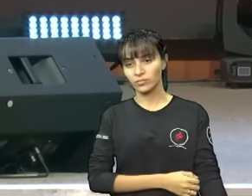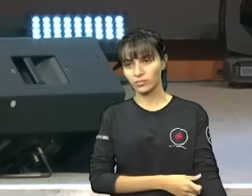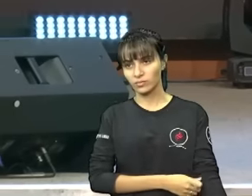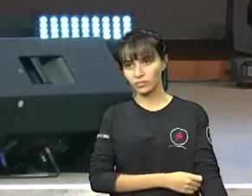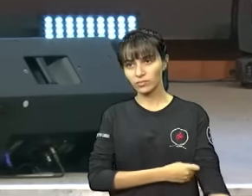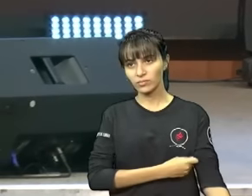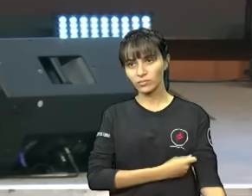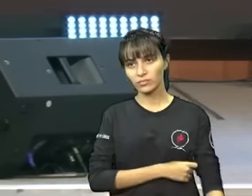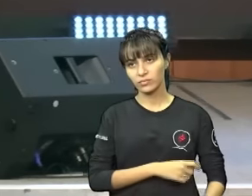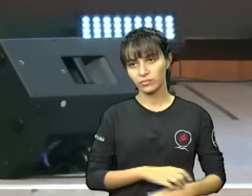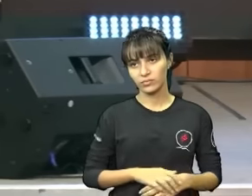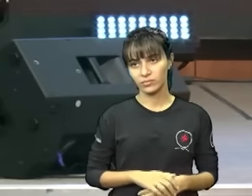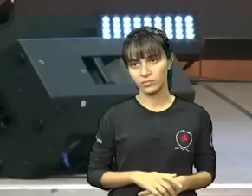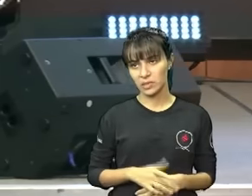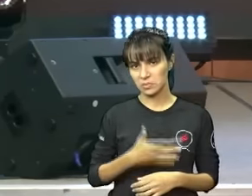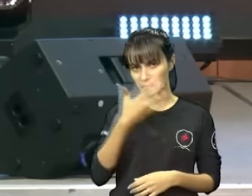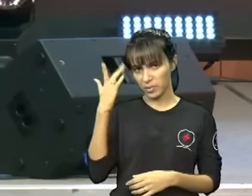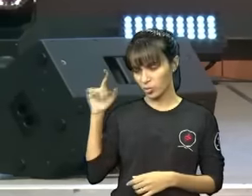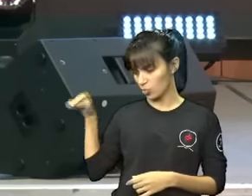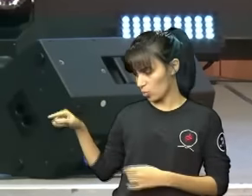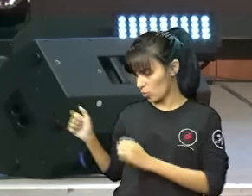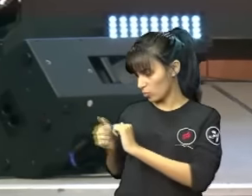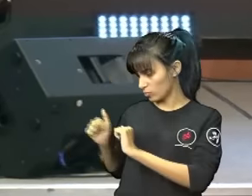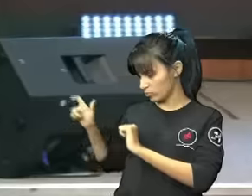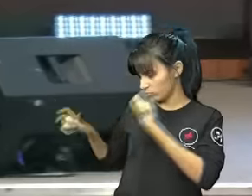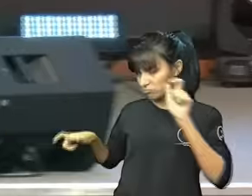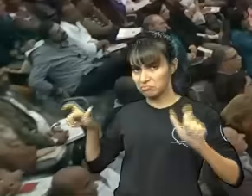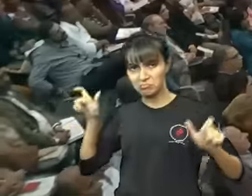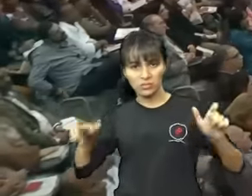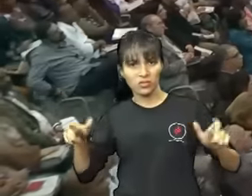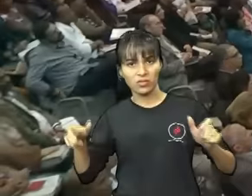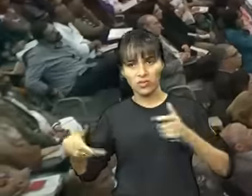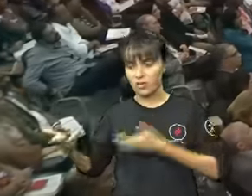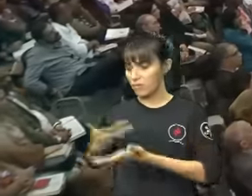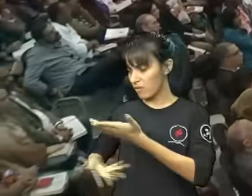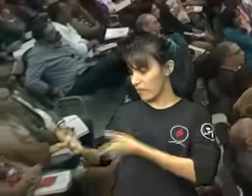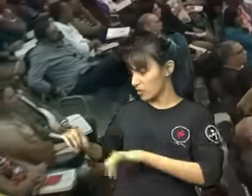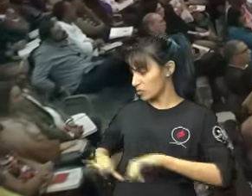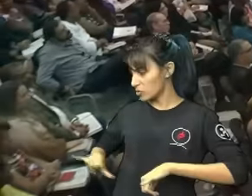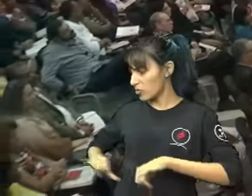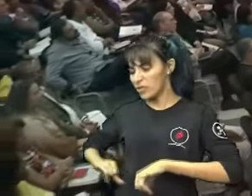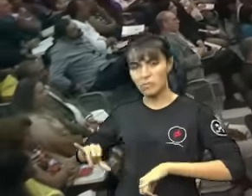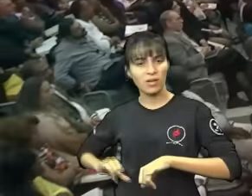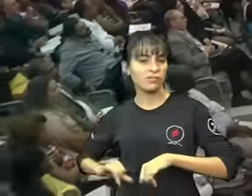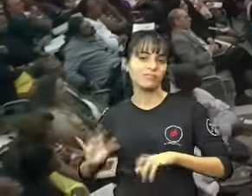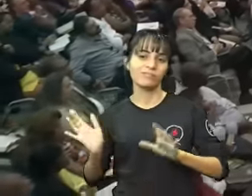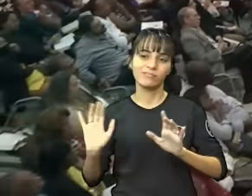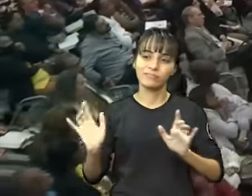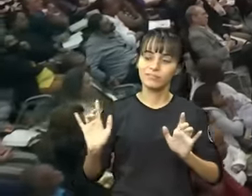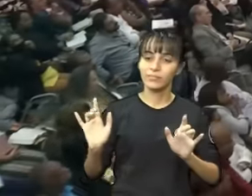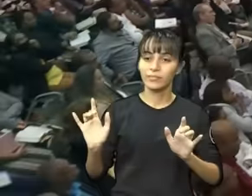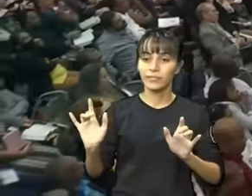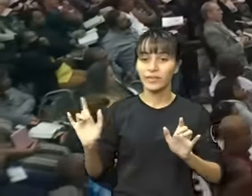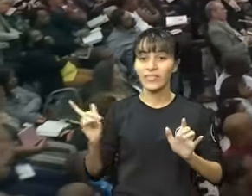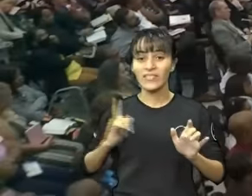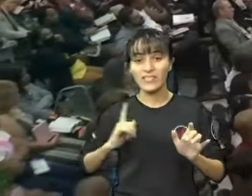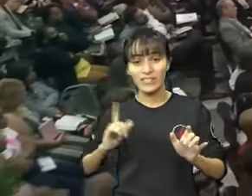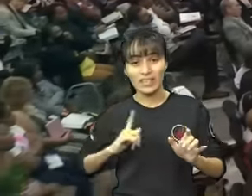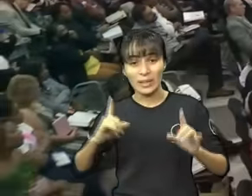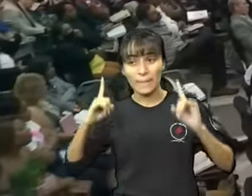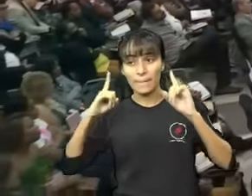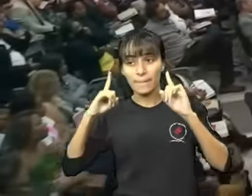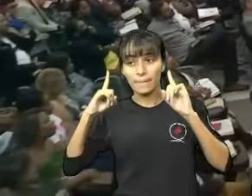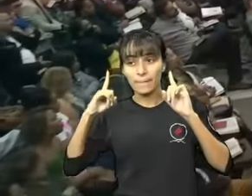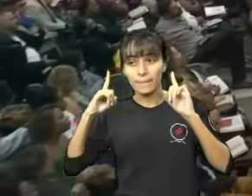e você não vai ver ninguém que tá no inferno você não vai compartilhar sofrimento você vai ouvir o urso você